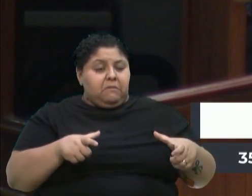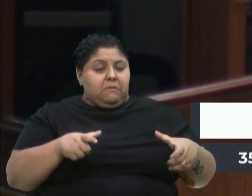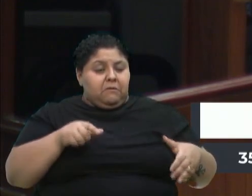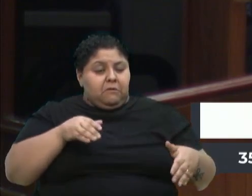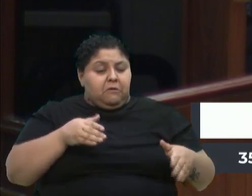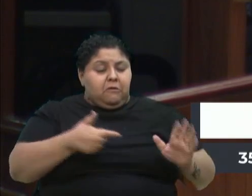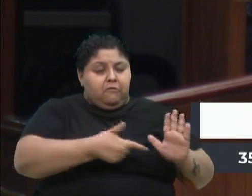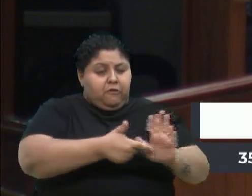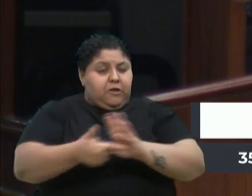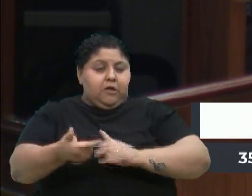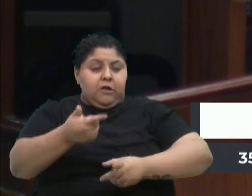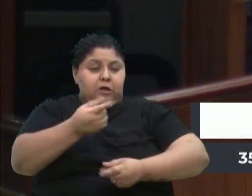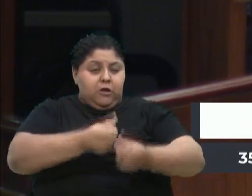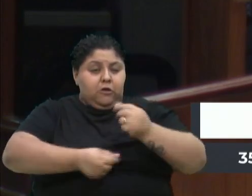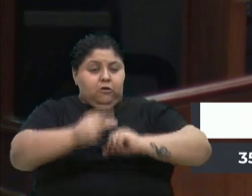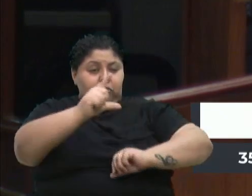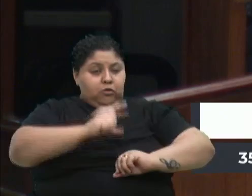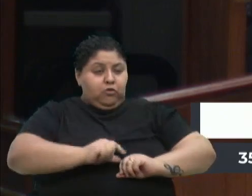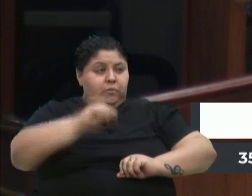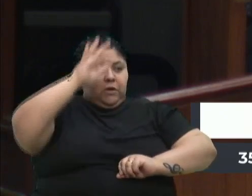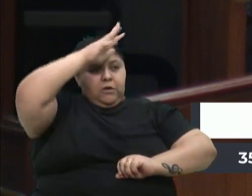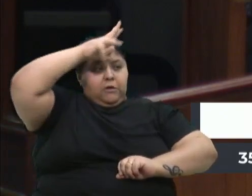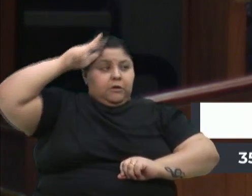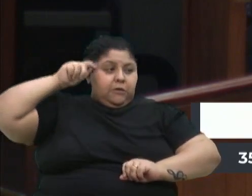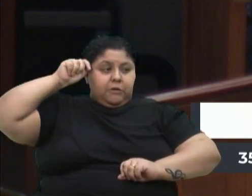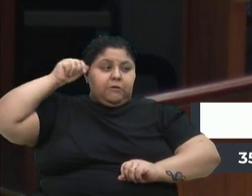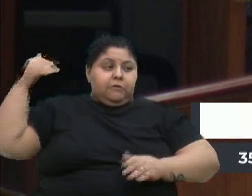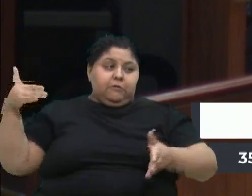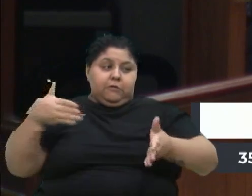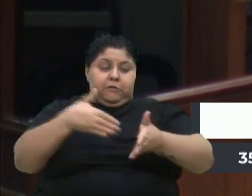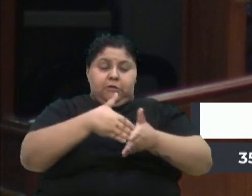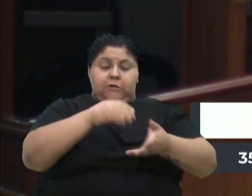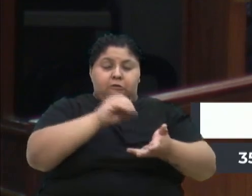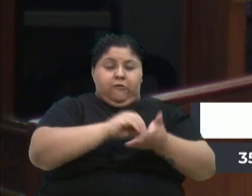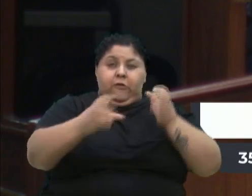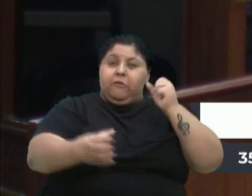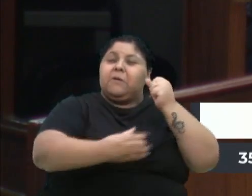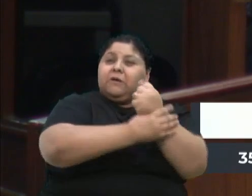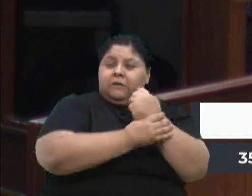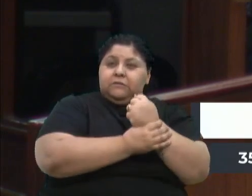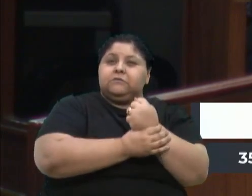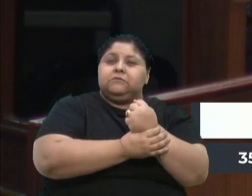município, até porque o município não tem a condição de